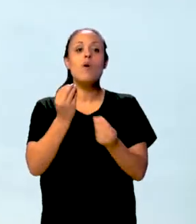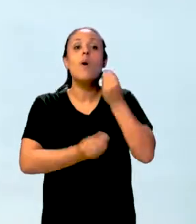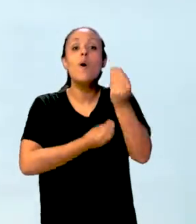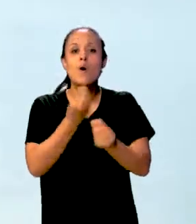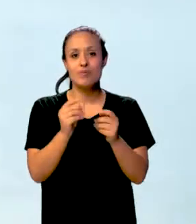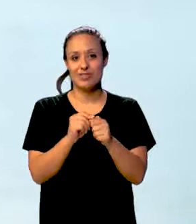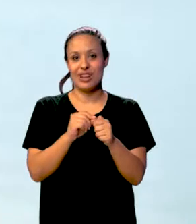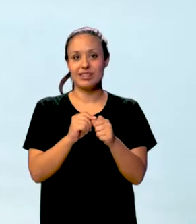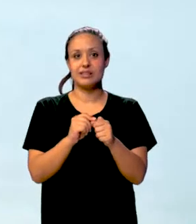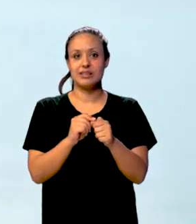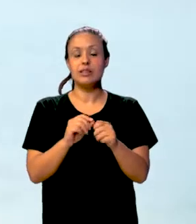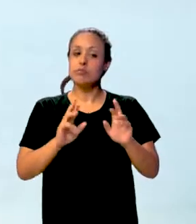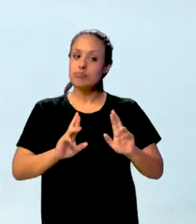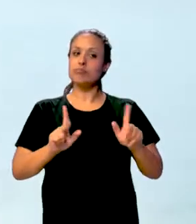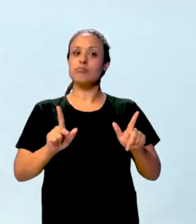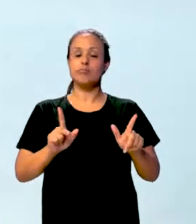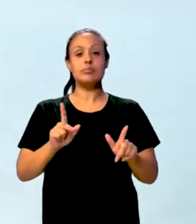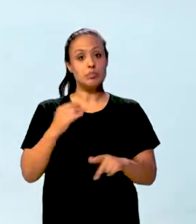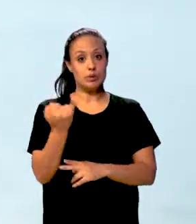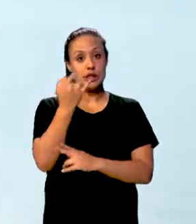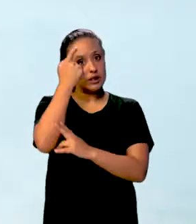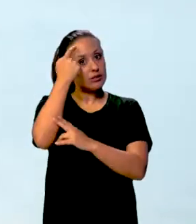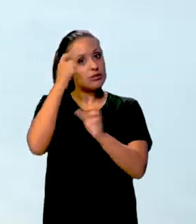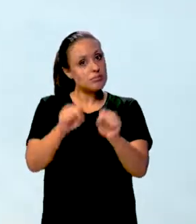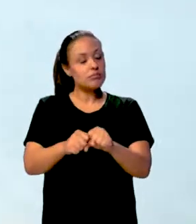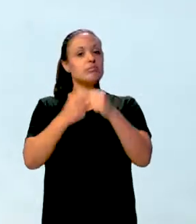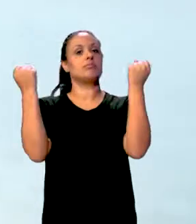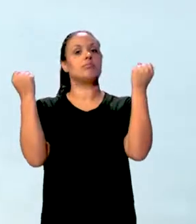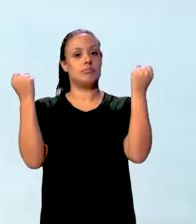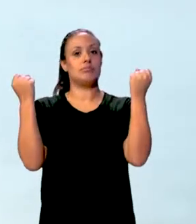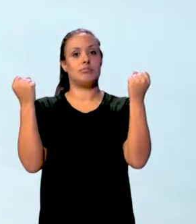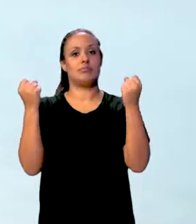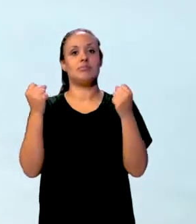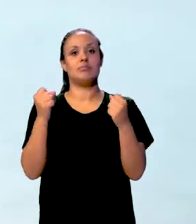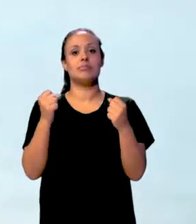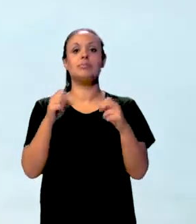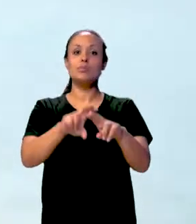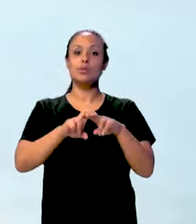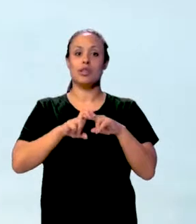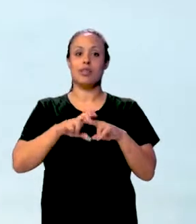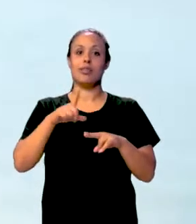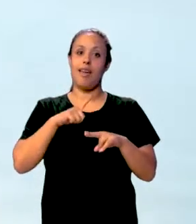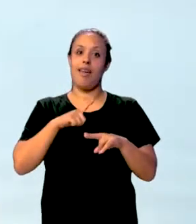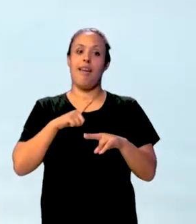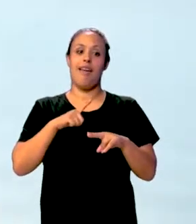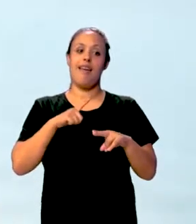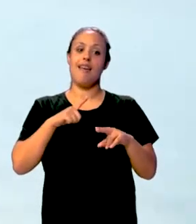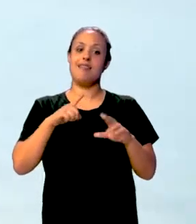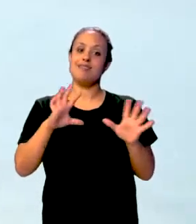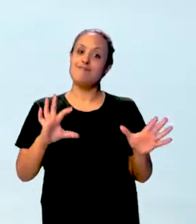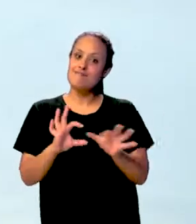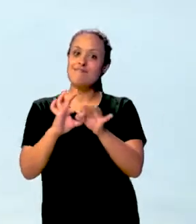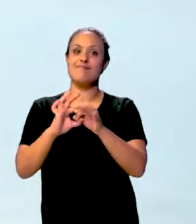condições de saber, as condições de práticas, né? Porque o saber não se desloca da prática, então por isso que é importante a gente descolonizar o